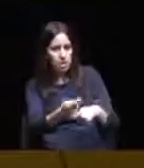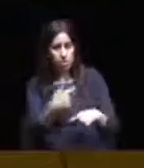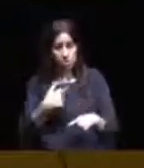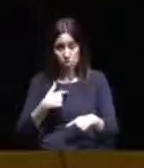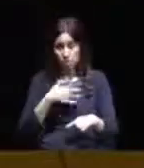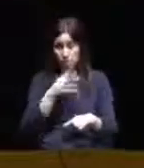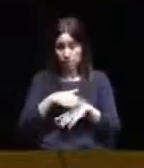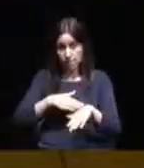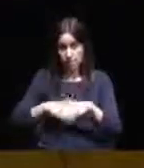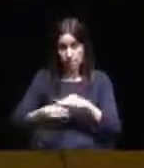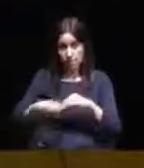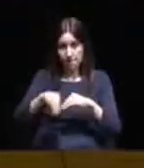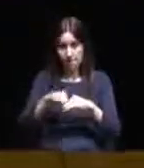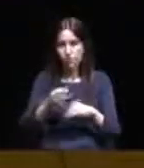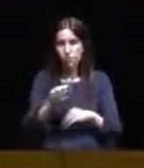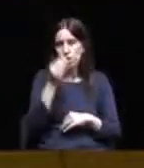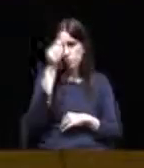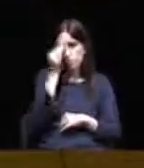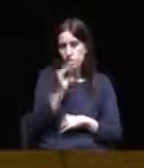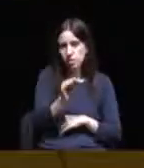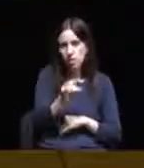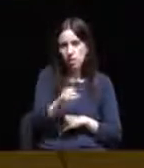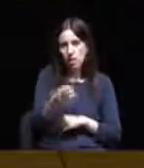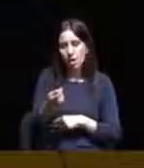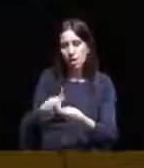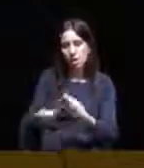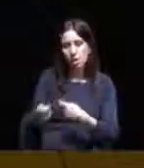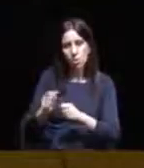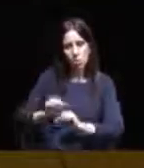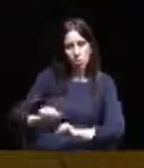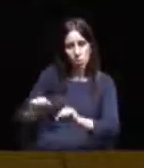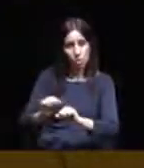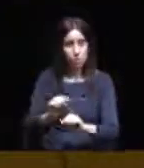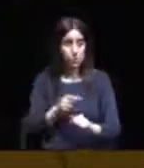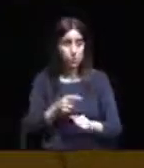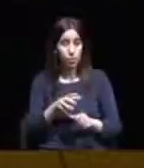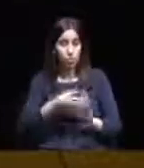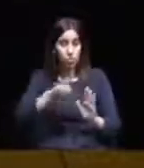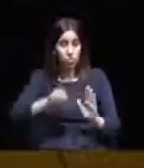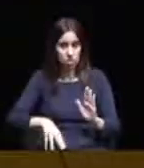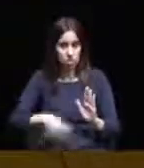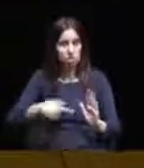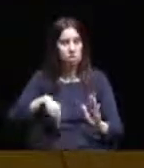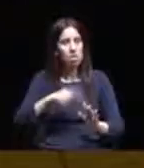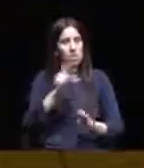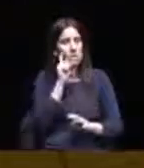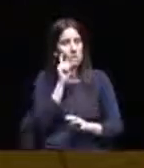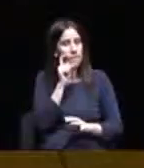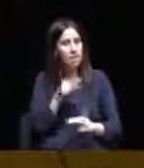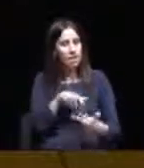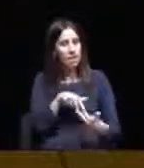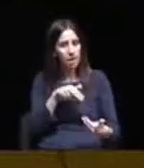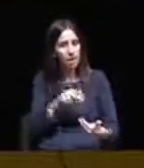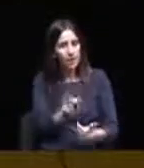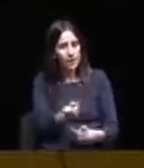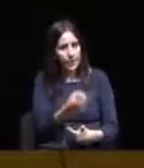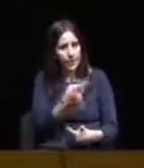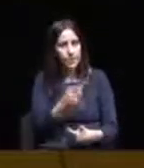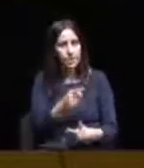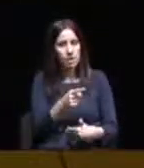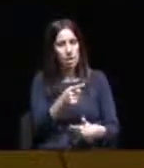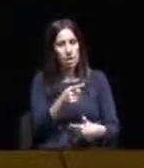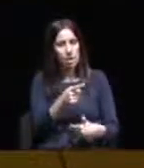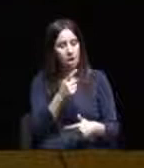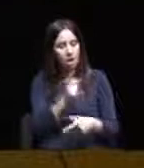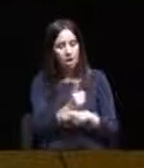longe. Apresentámos uma recomendação contra a alienação, que acabou por ser rejeitada, em que defendíamos que a Câmara procedesse à